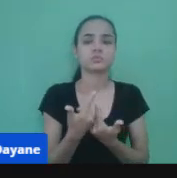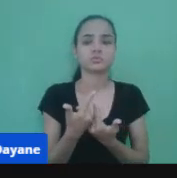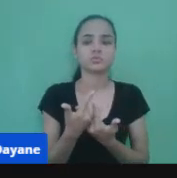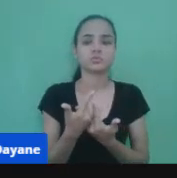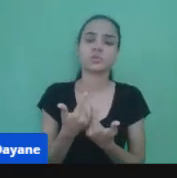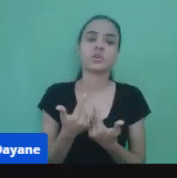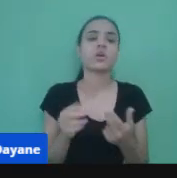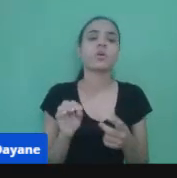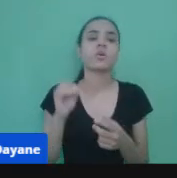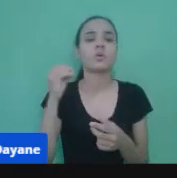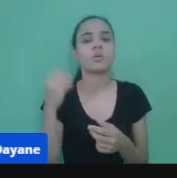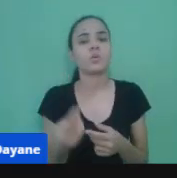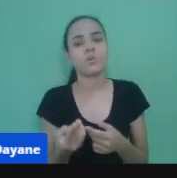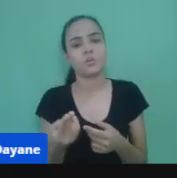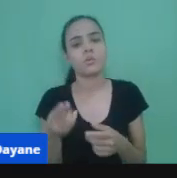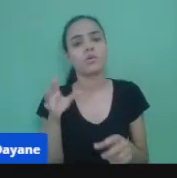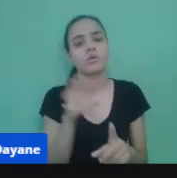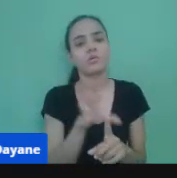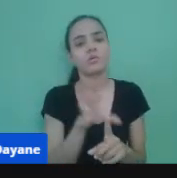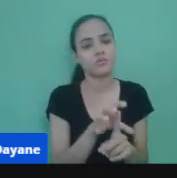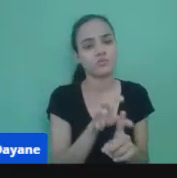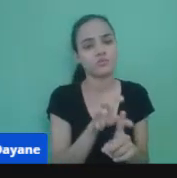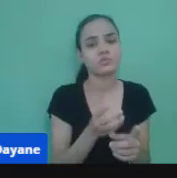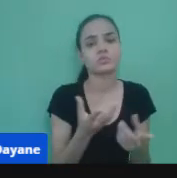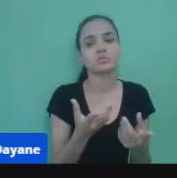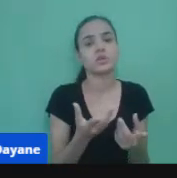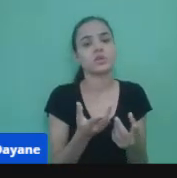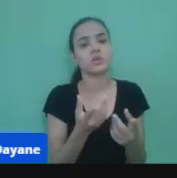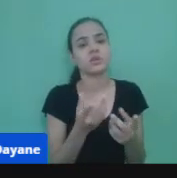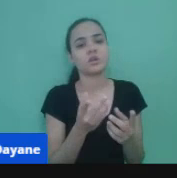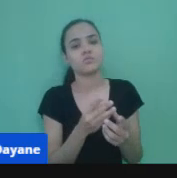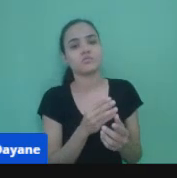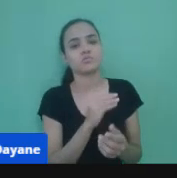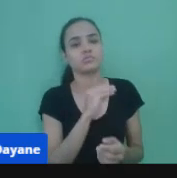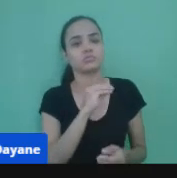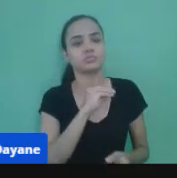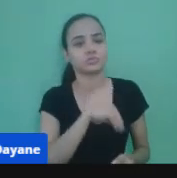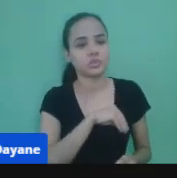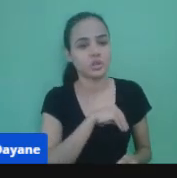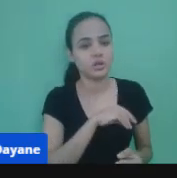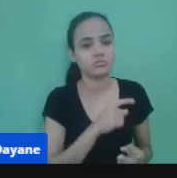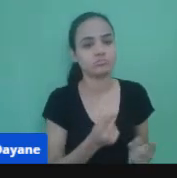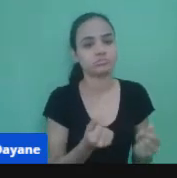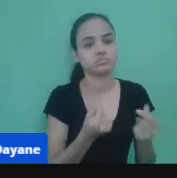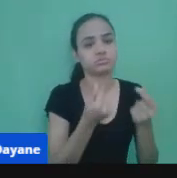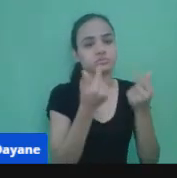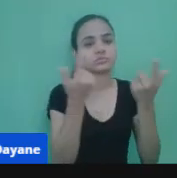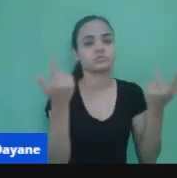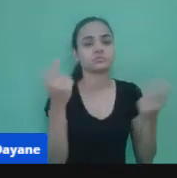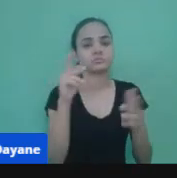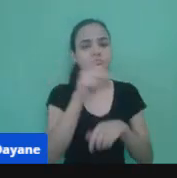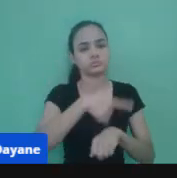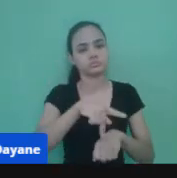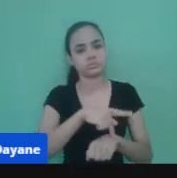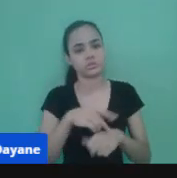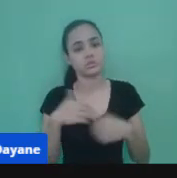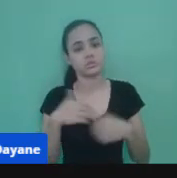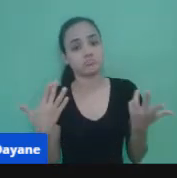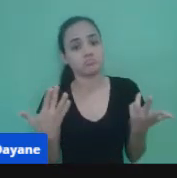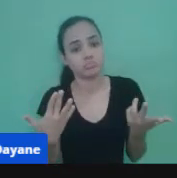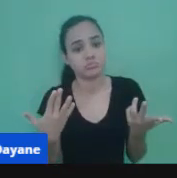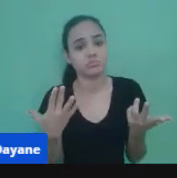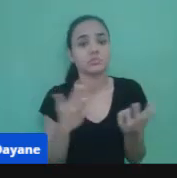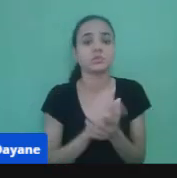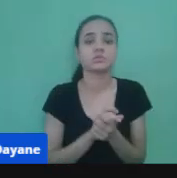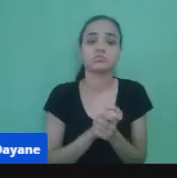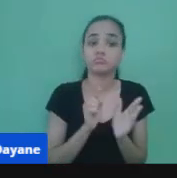tudo isso. Depois desse debate, você vai pedir uma sistematização, que é uma atividade, né? Que seria uma